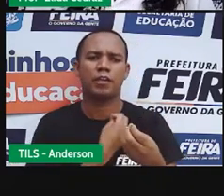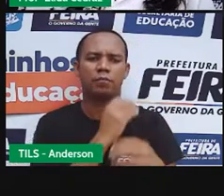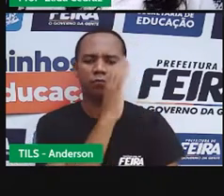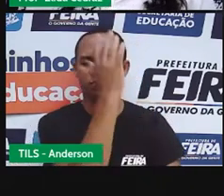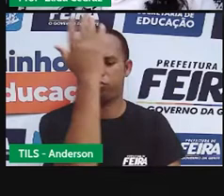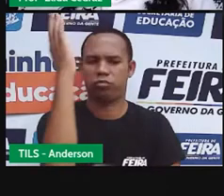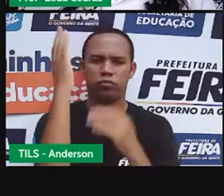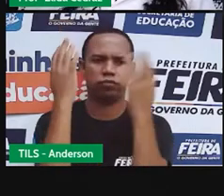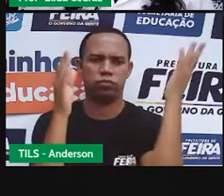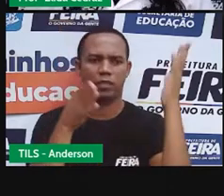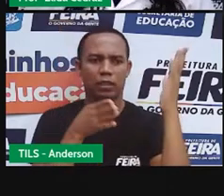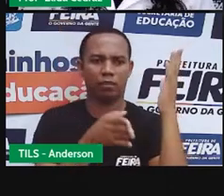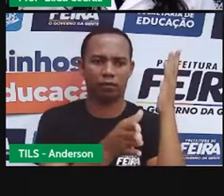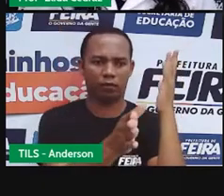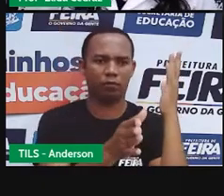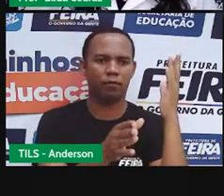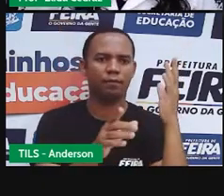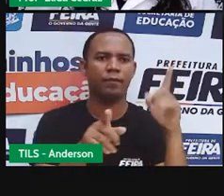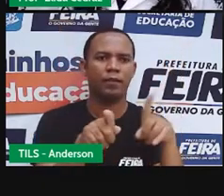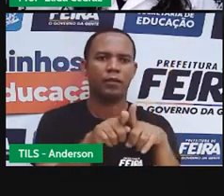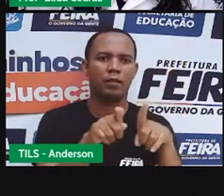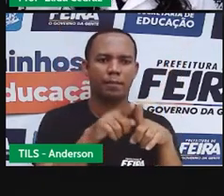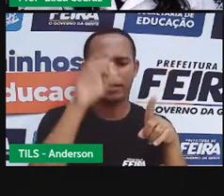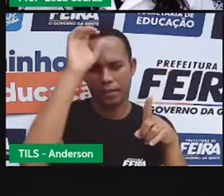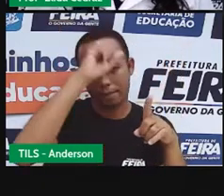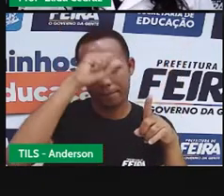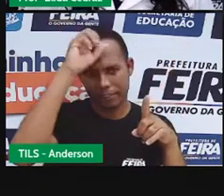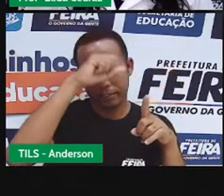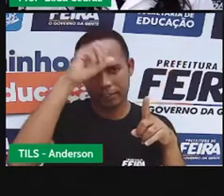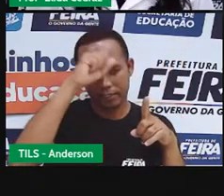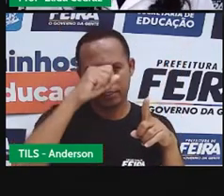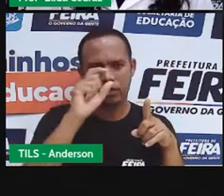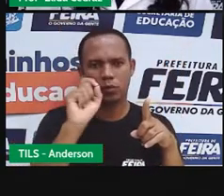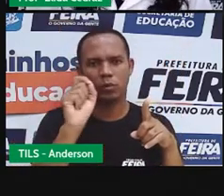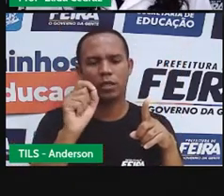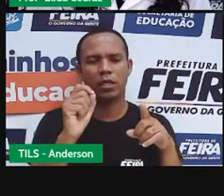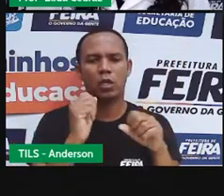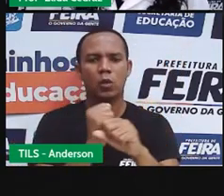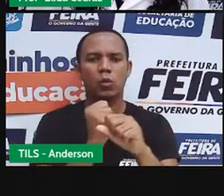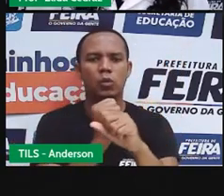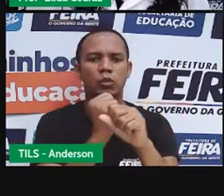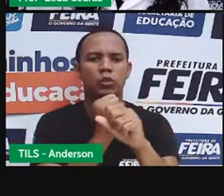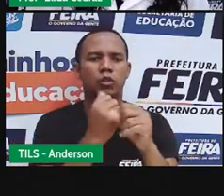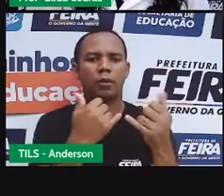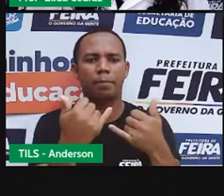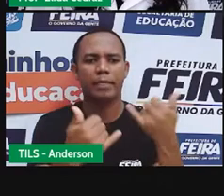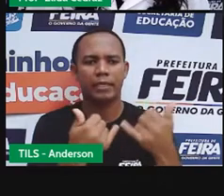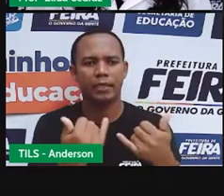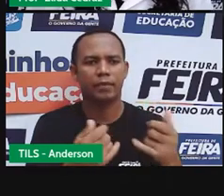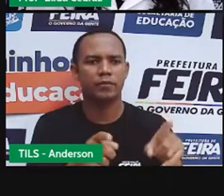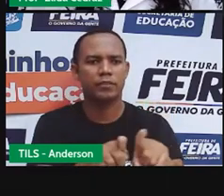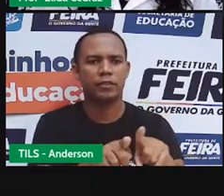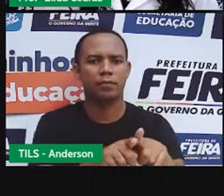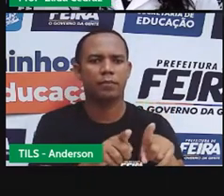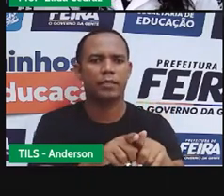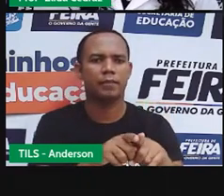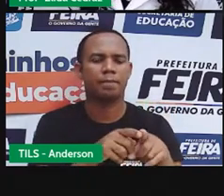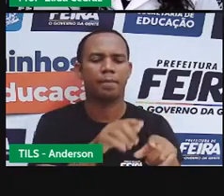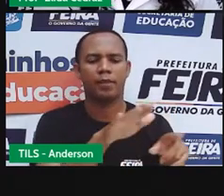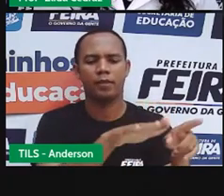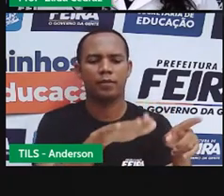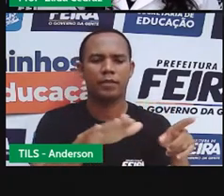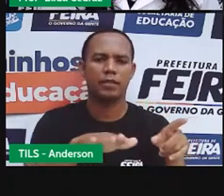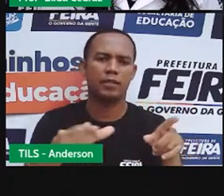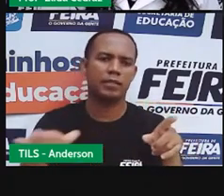uma forma de aprender muitas coisas, incluindo a construção dos brinquedos utilizados por eles. As